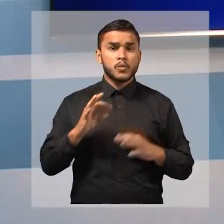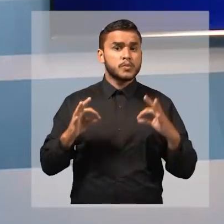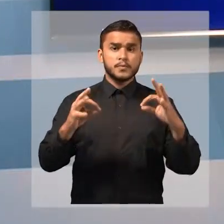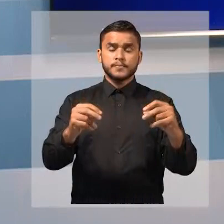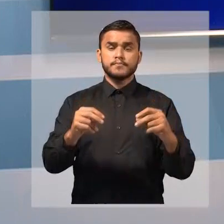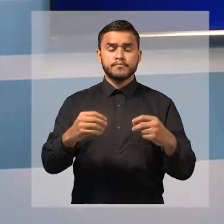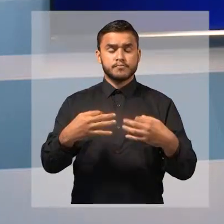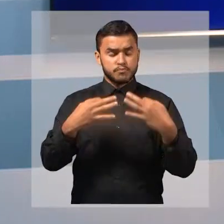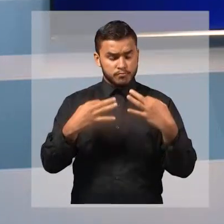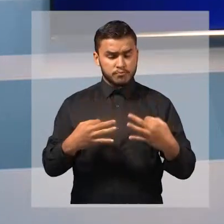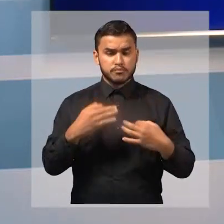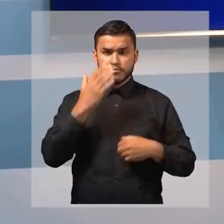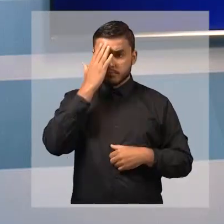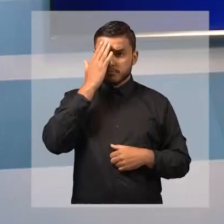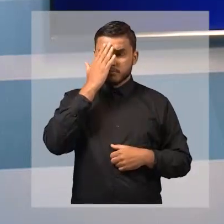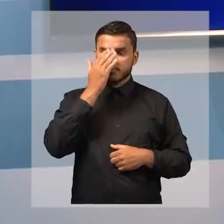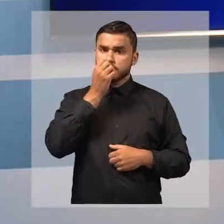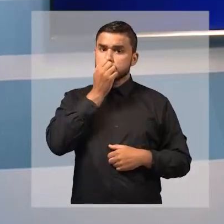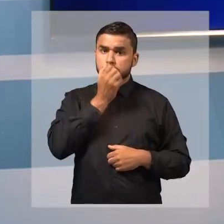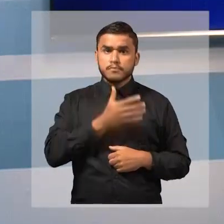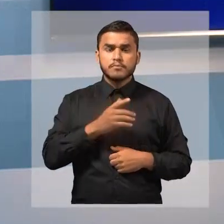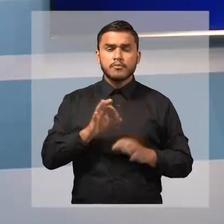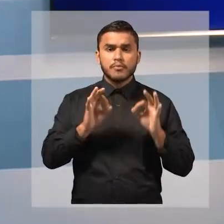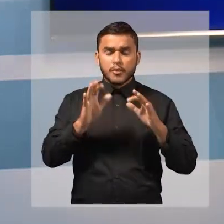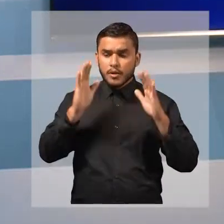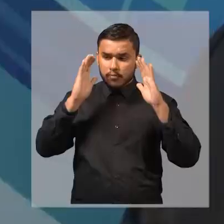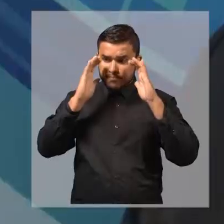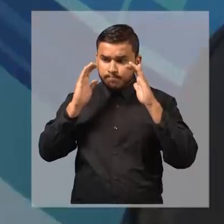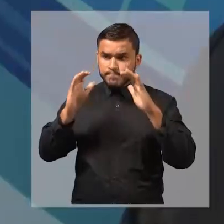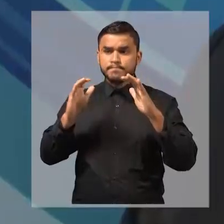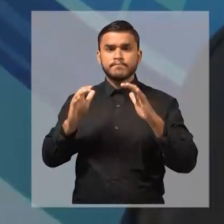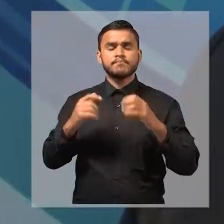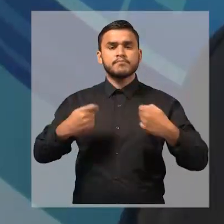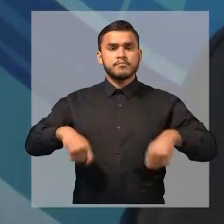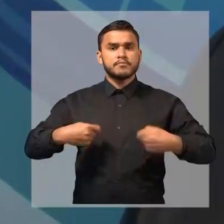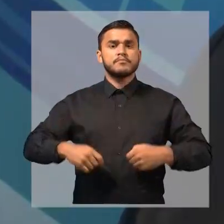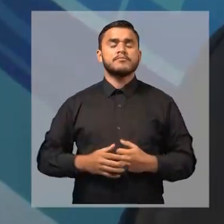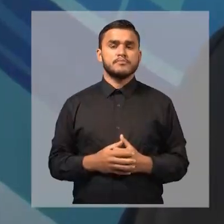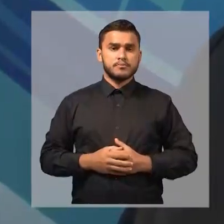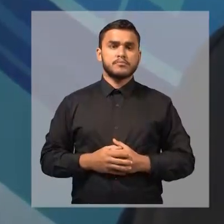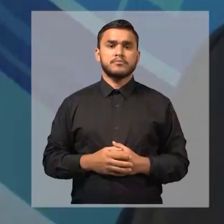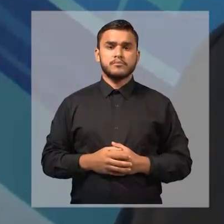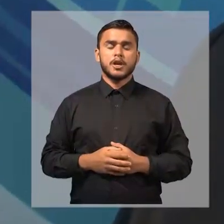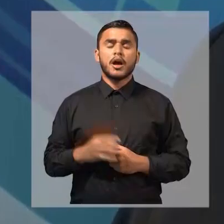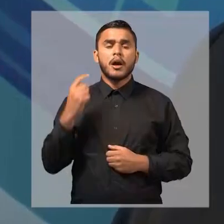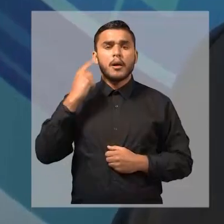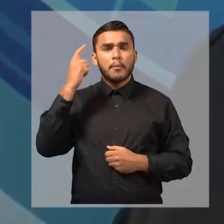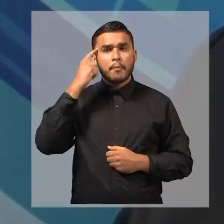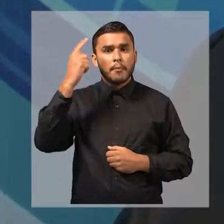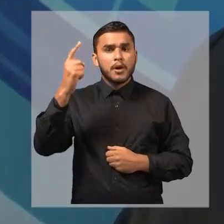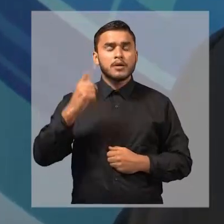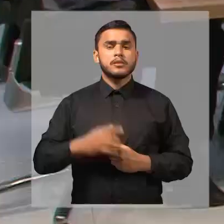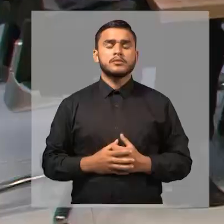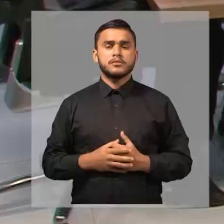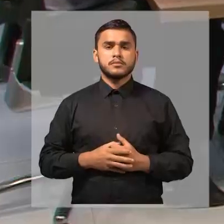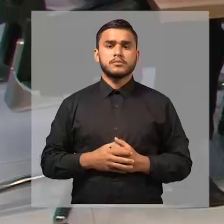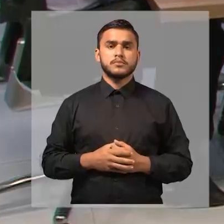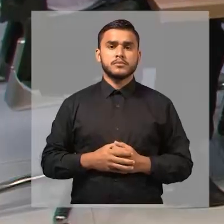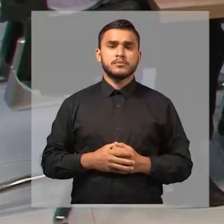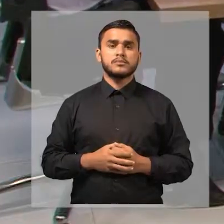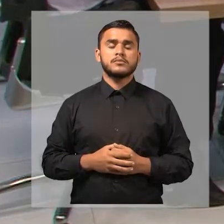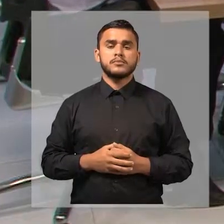vista físico, mas do ponto de vista moral e psicológico, porque há uma tortura. Aí aquele